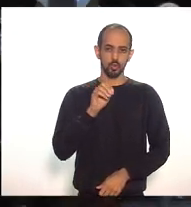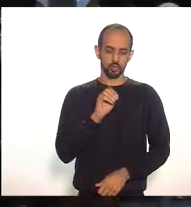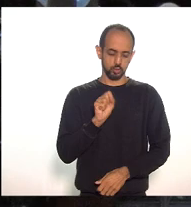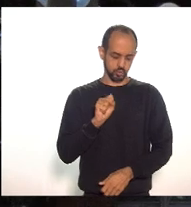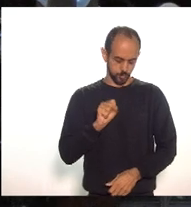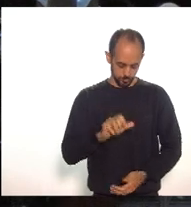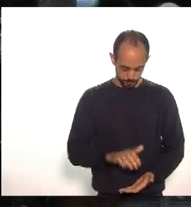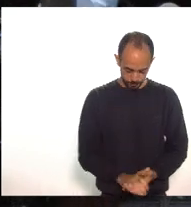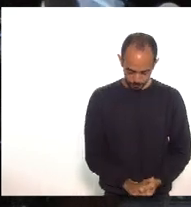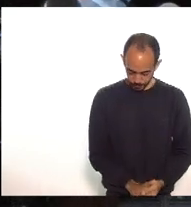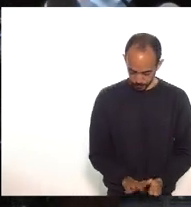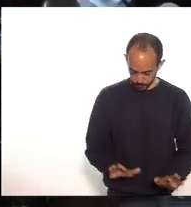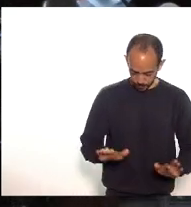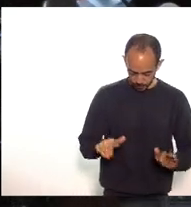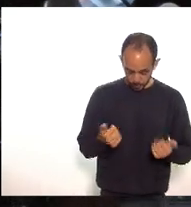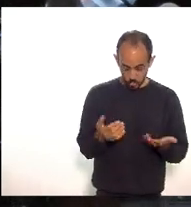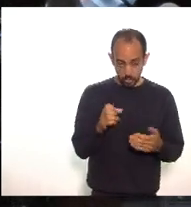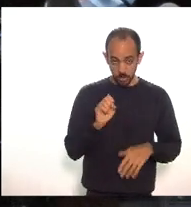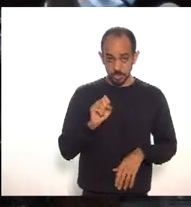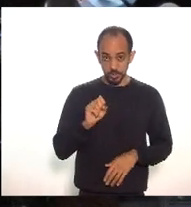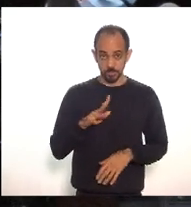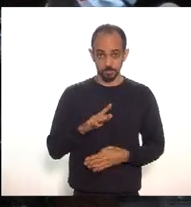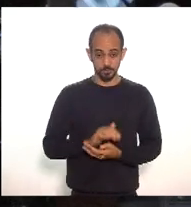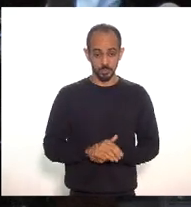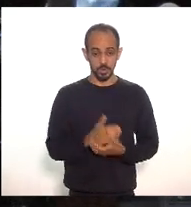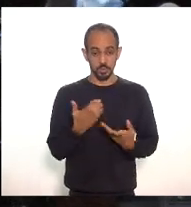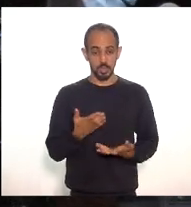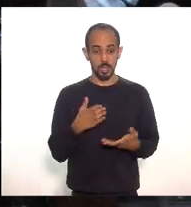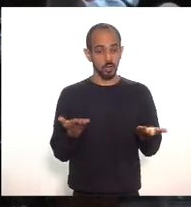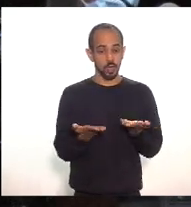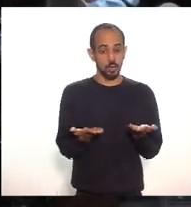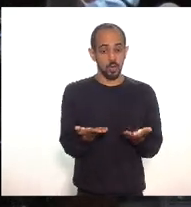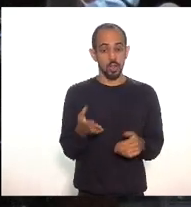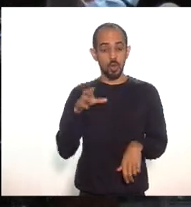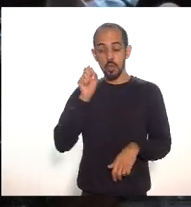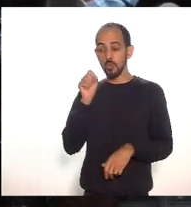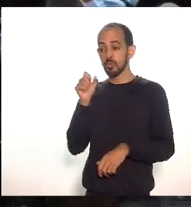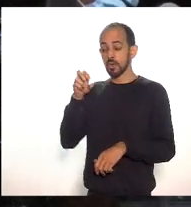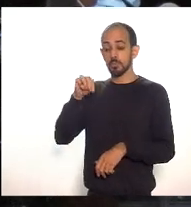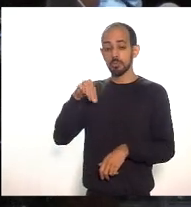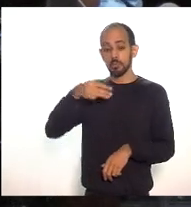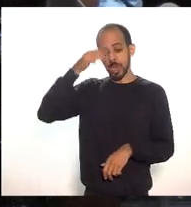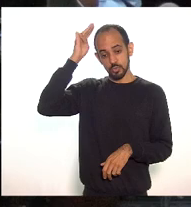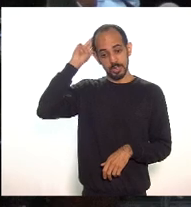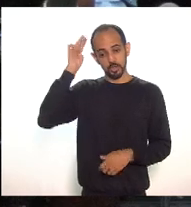o ok Deputado quero ouvir o deputado Márcio Pacheco por favor